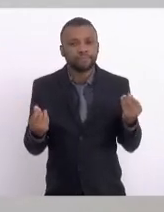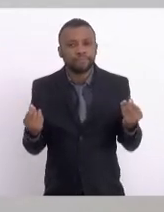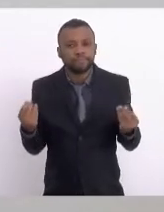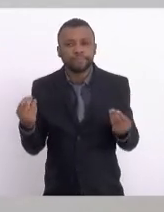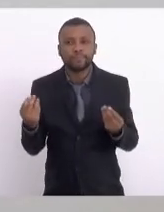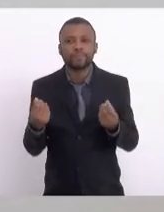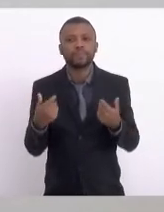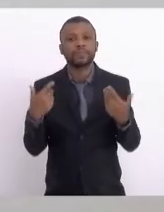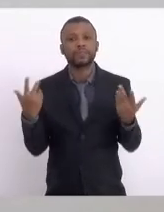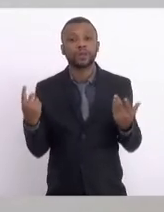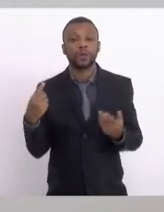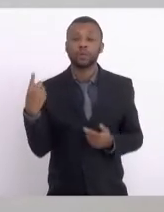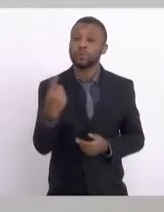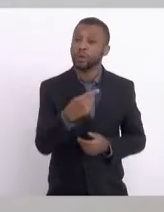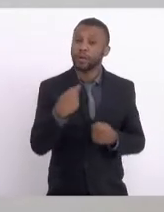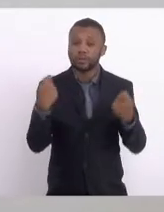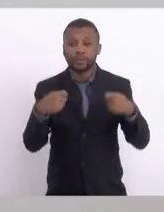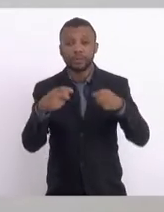considerar,